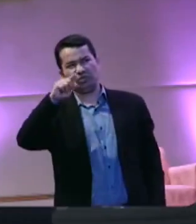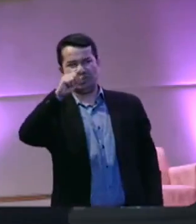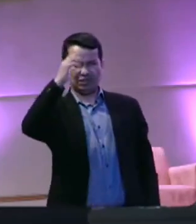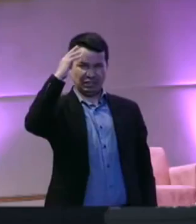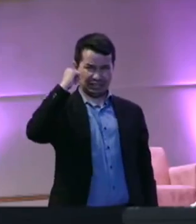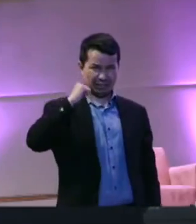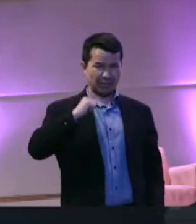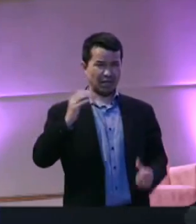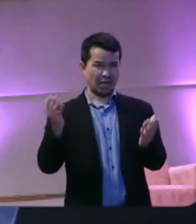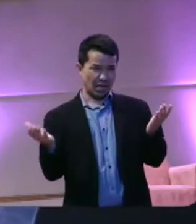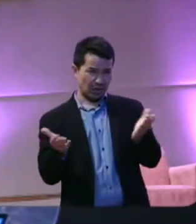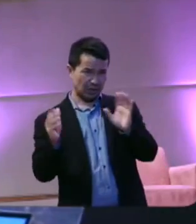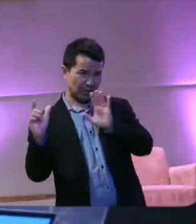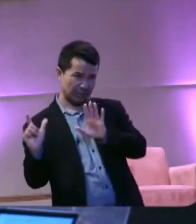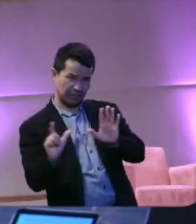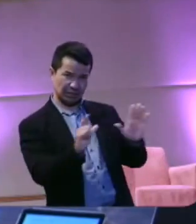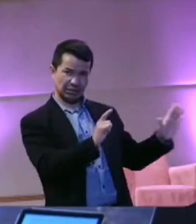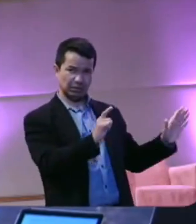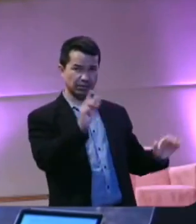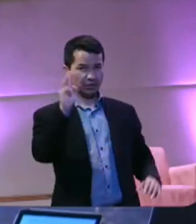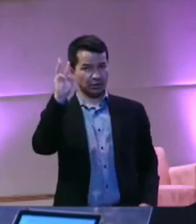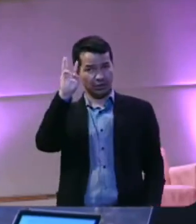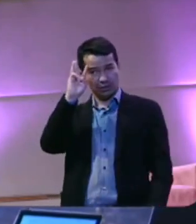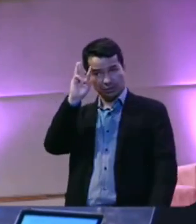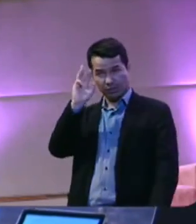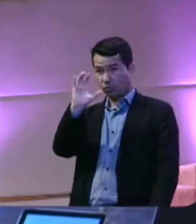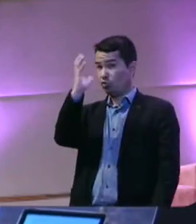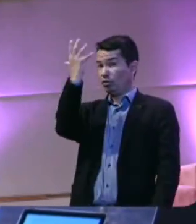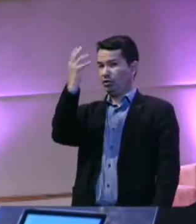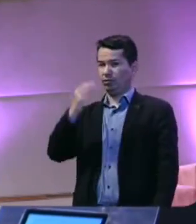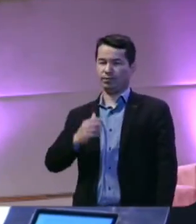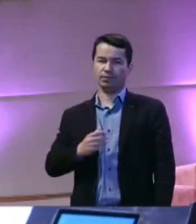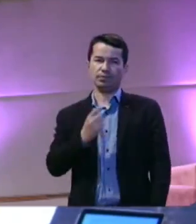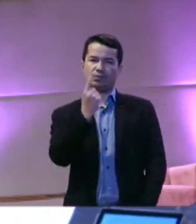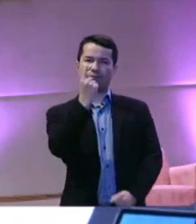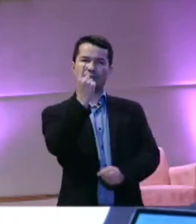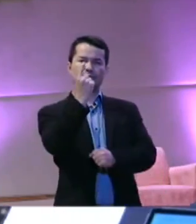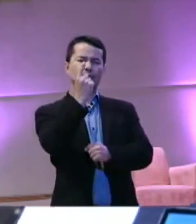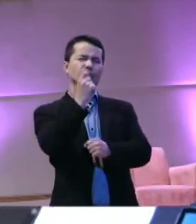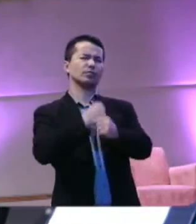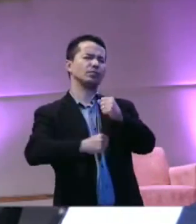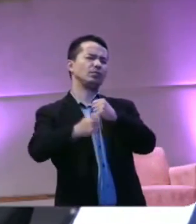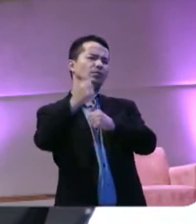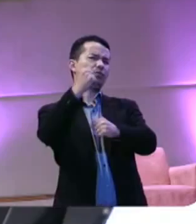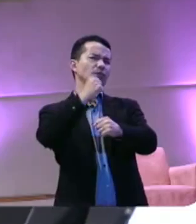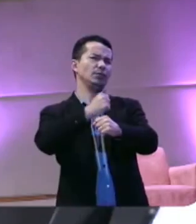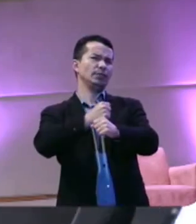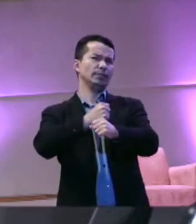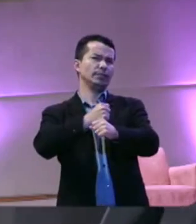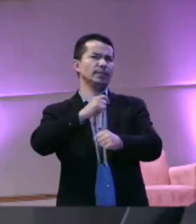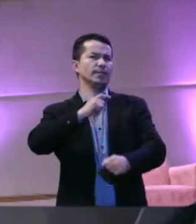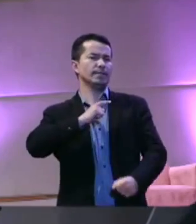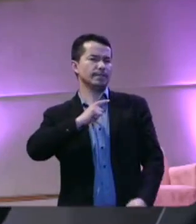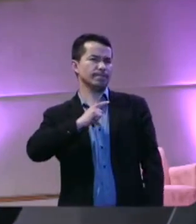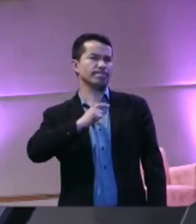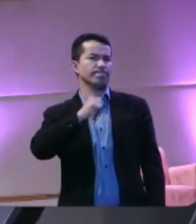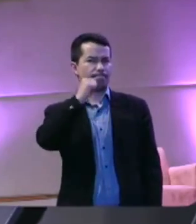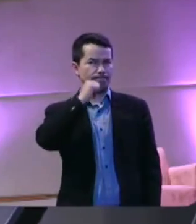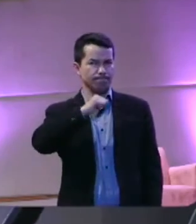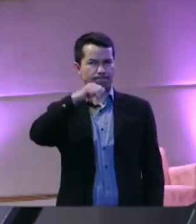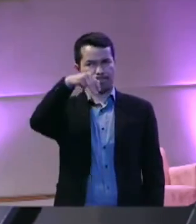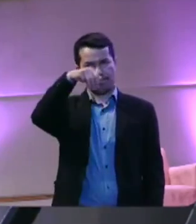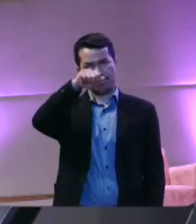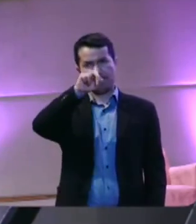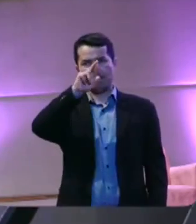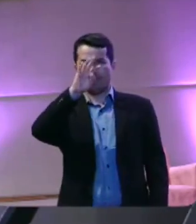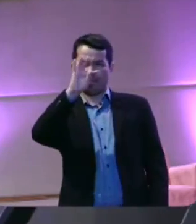aconteceu nessa semana, no dia de terça-feira. Há um ano e três meses atrás, a dona Marta Zimmermann, ela me